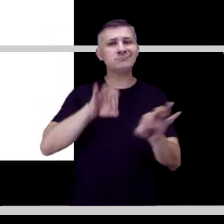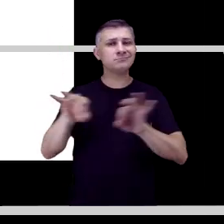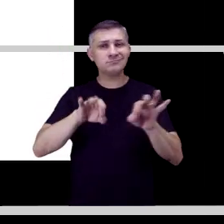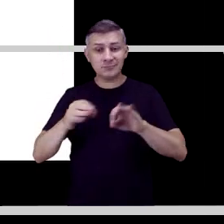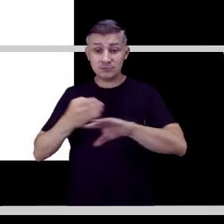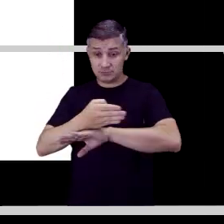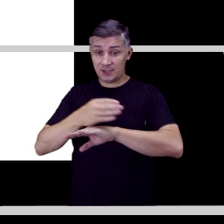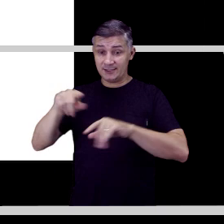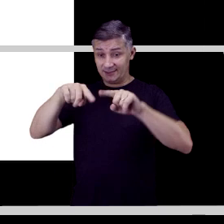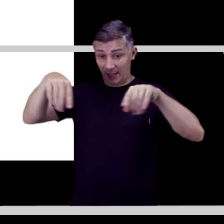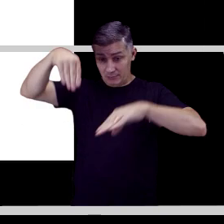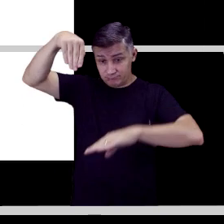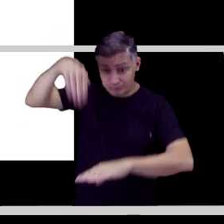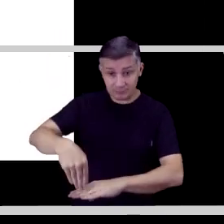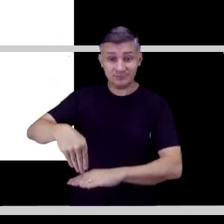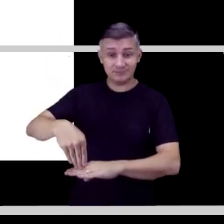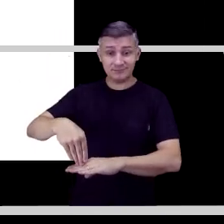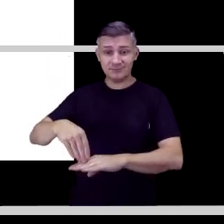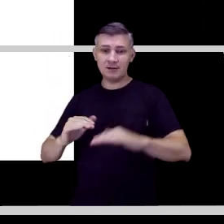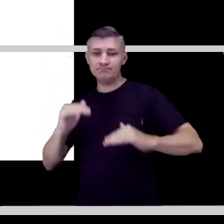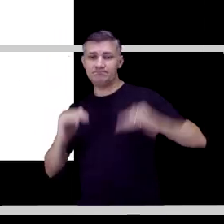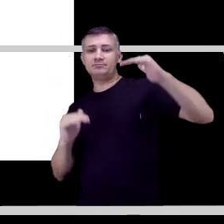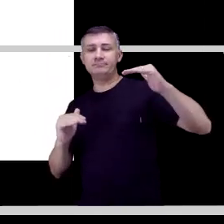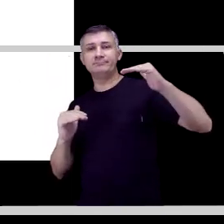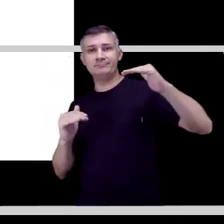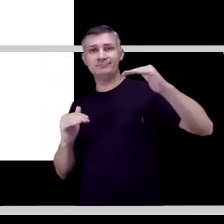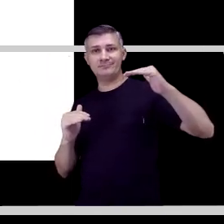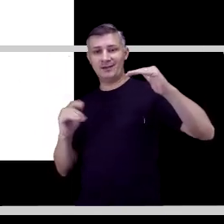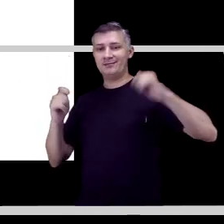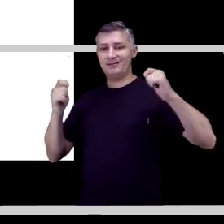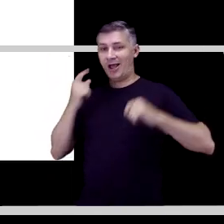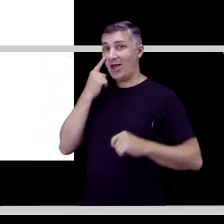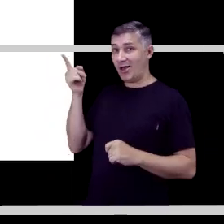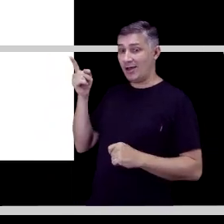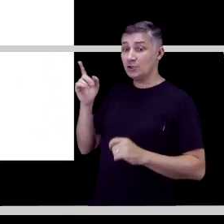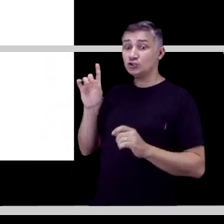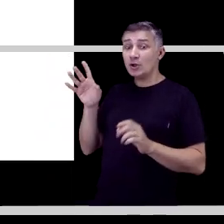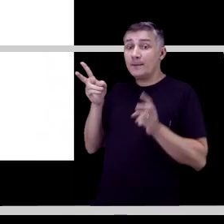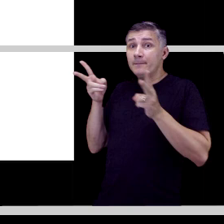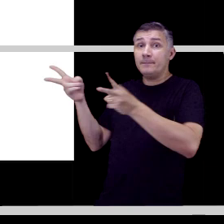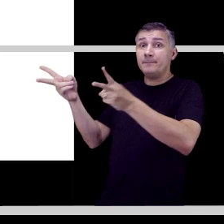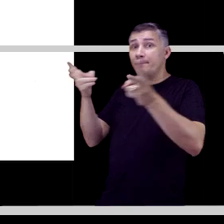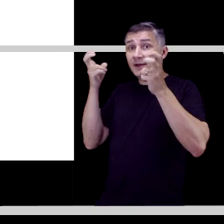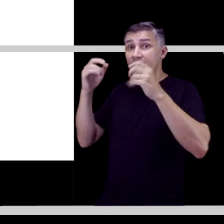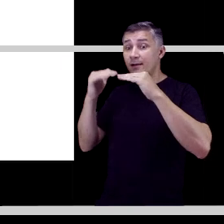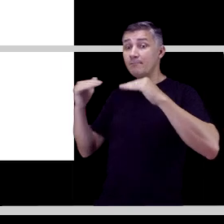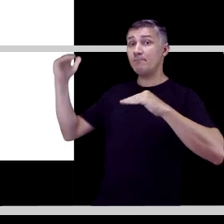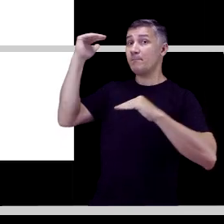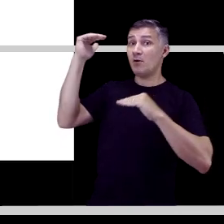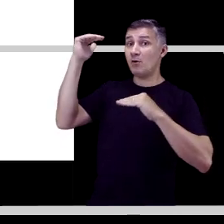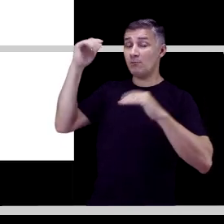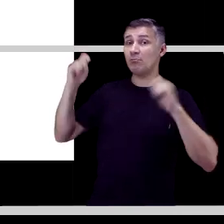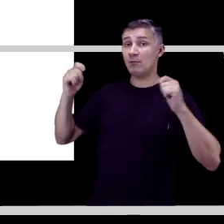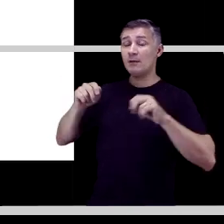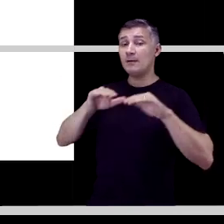Então, o projeto parte desse redesenho dessa topografia, dessa paisagem, introduzindo a sala inferior para dentro do